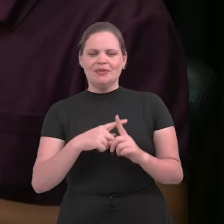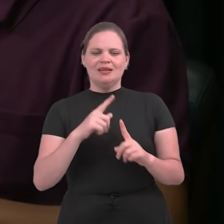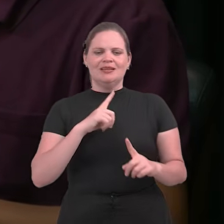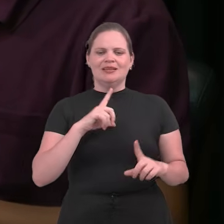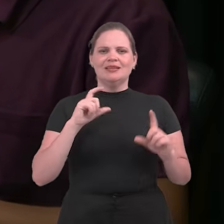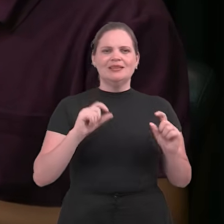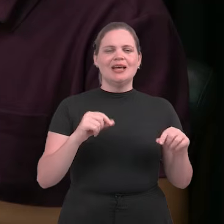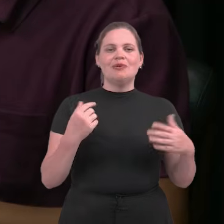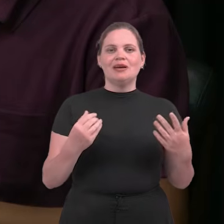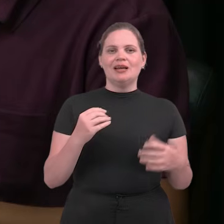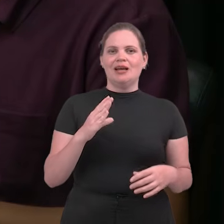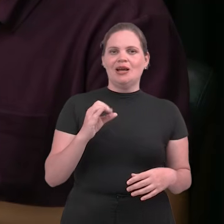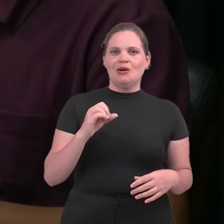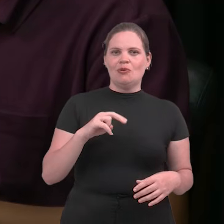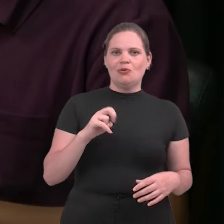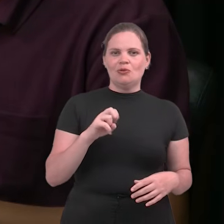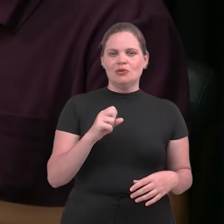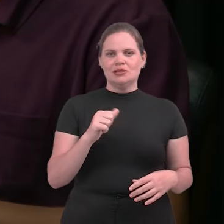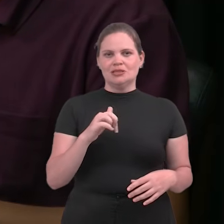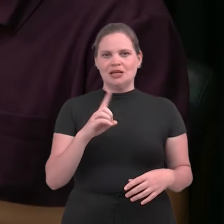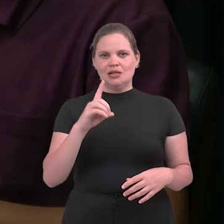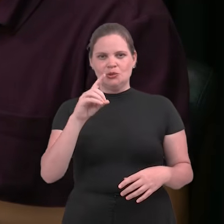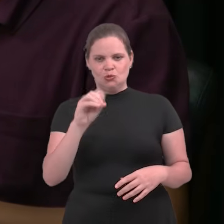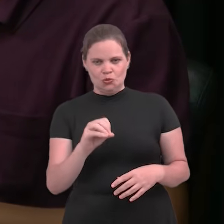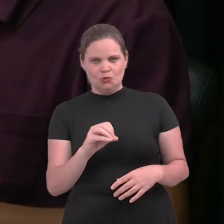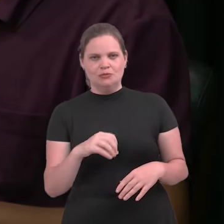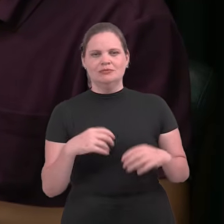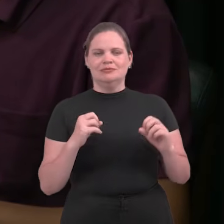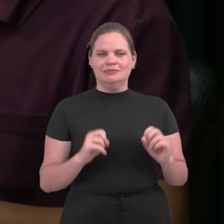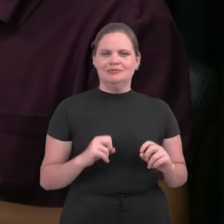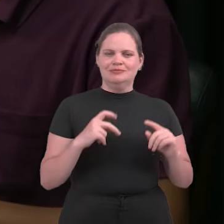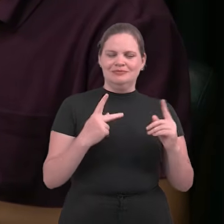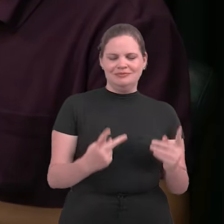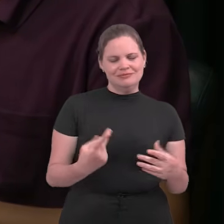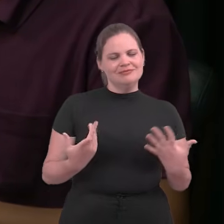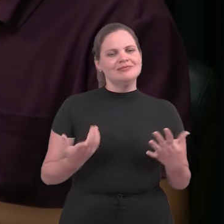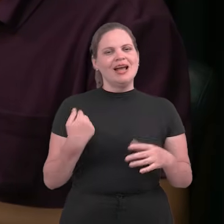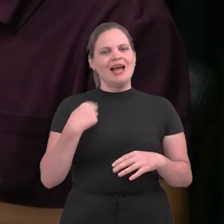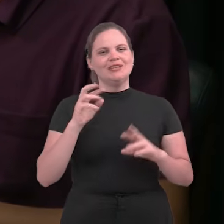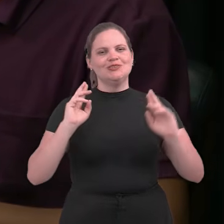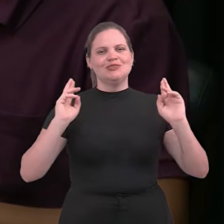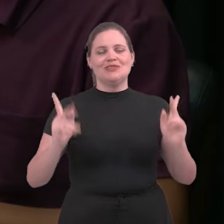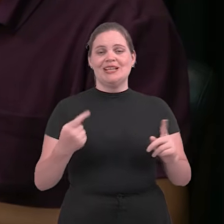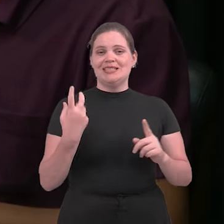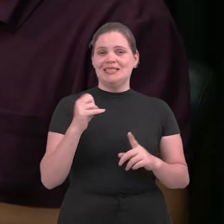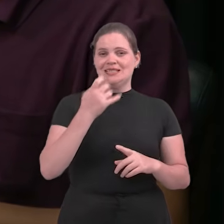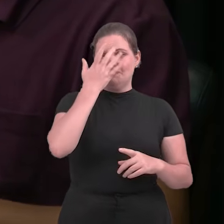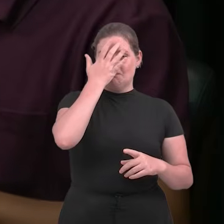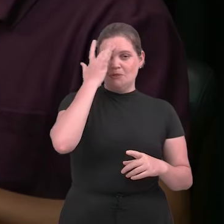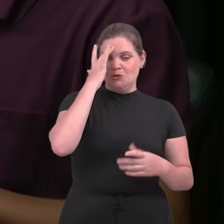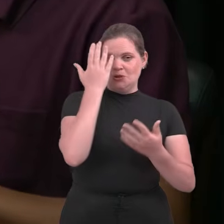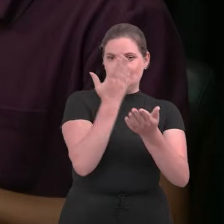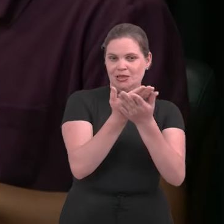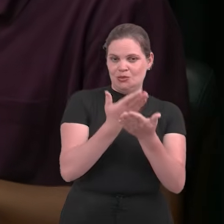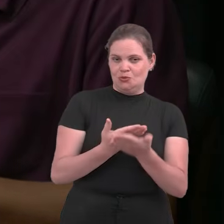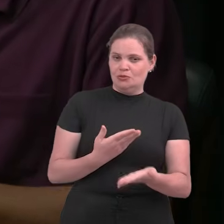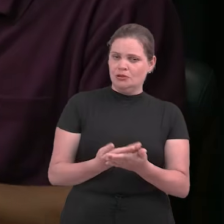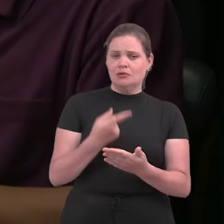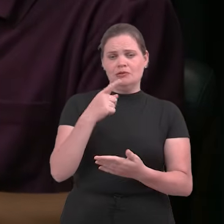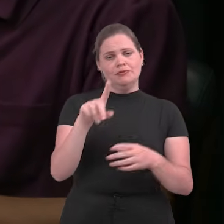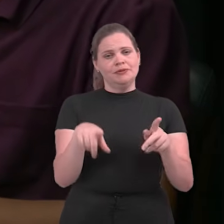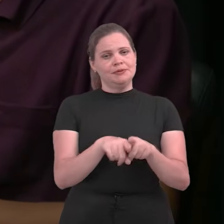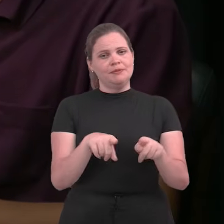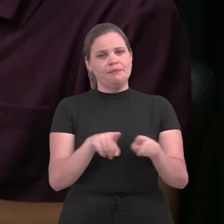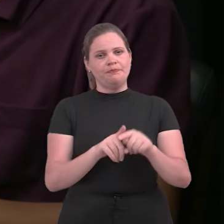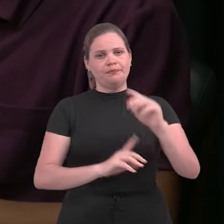padeiro. Então, a profissão deles é aquilo ali, né? E você, quem está estudando, você que está se preparando, a